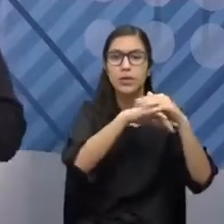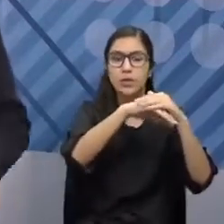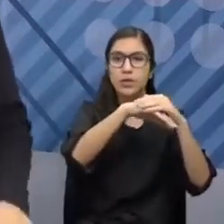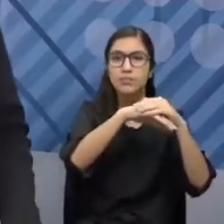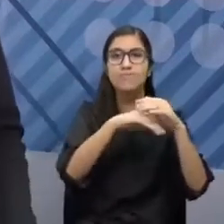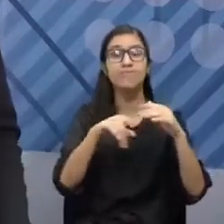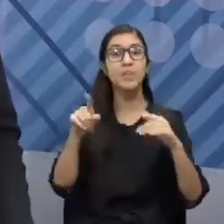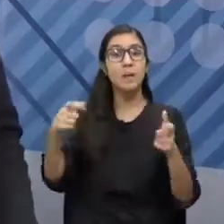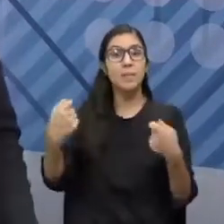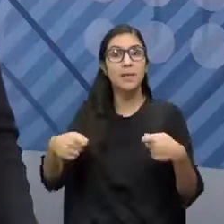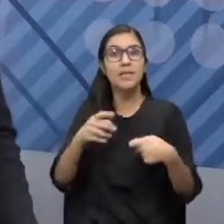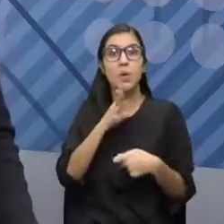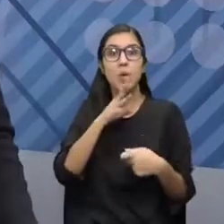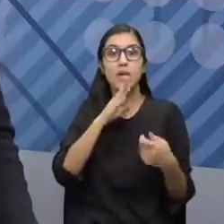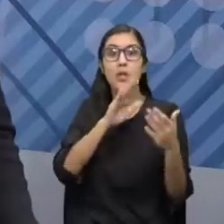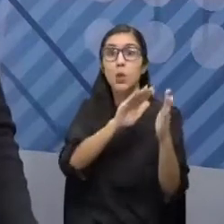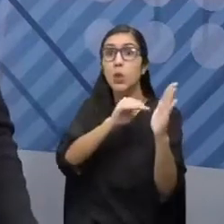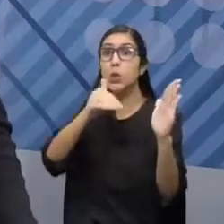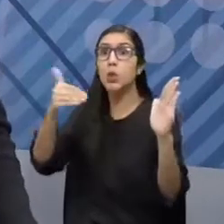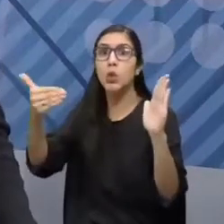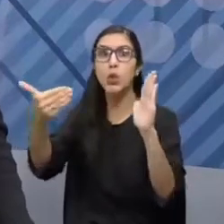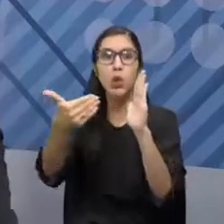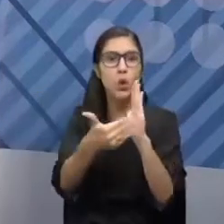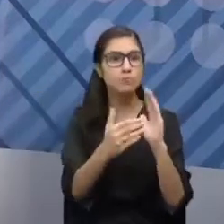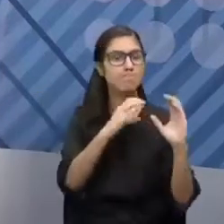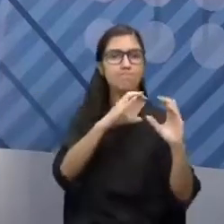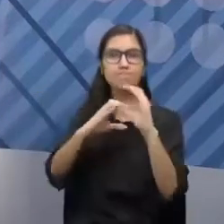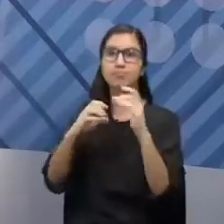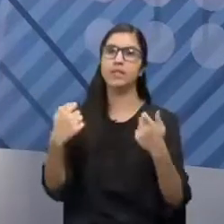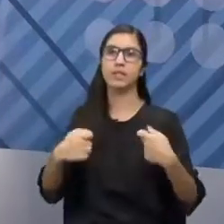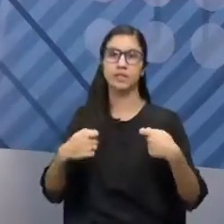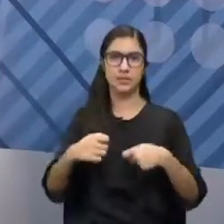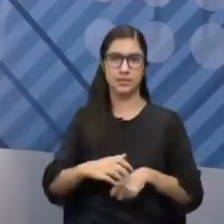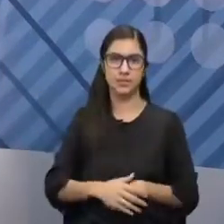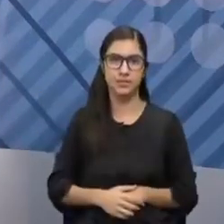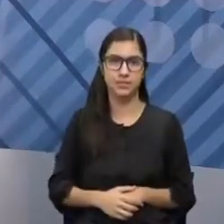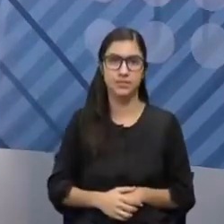ele precisa conhecer todos os sistemas de comunicação.